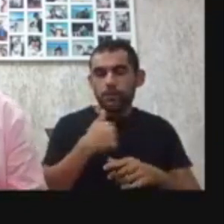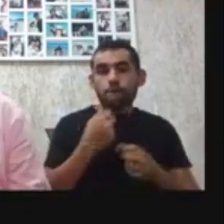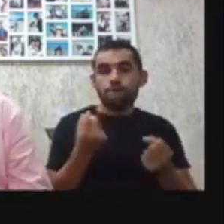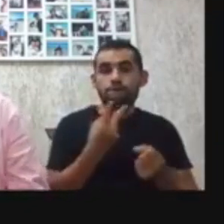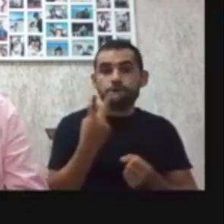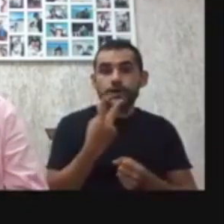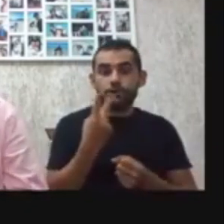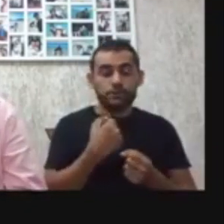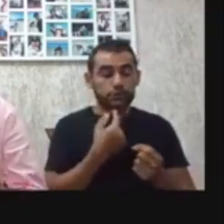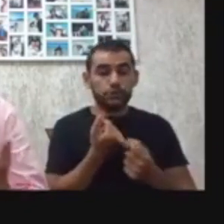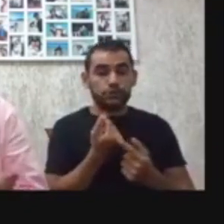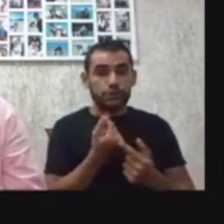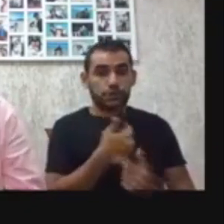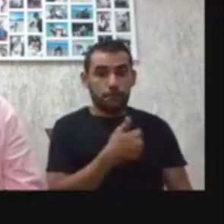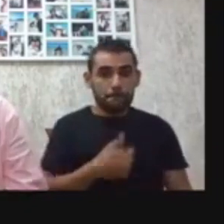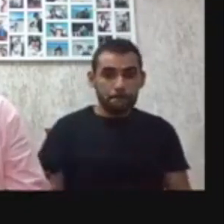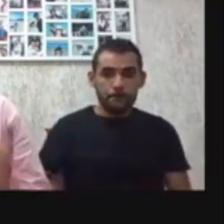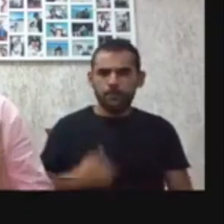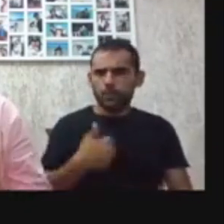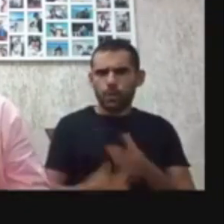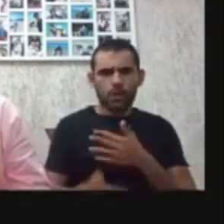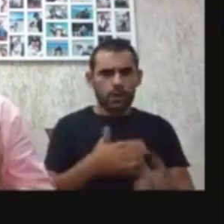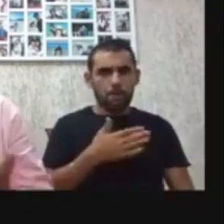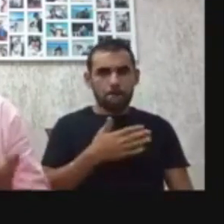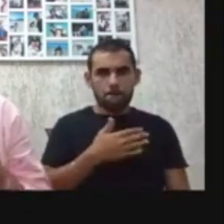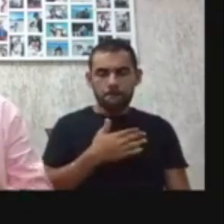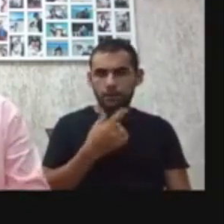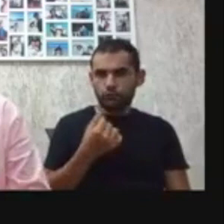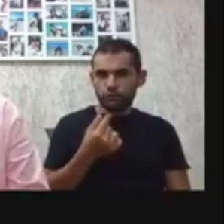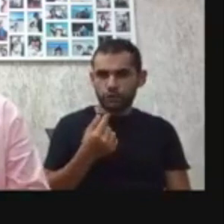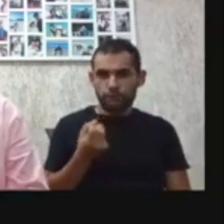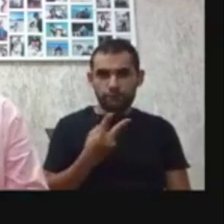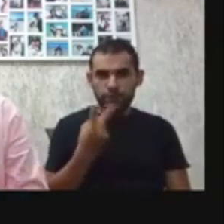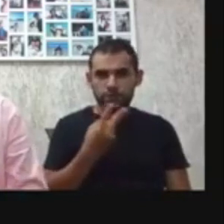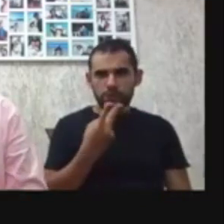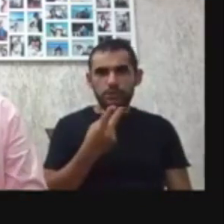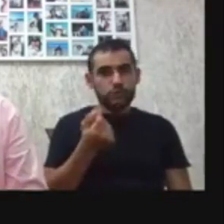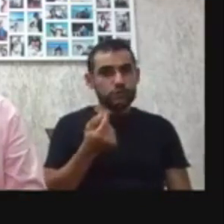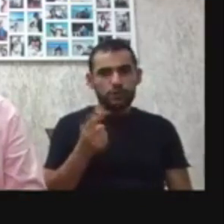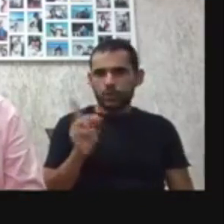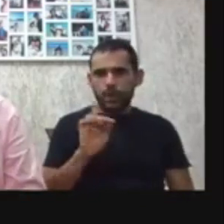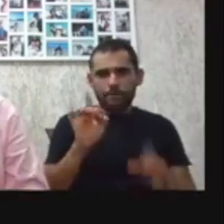recurso, né? Recurso público, seja ele de forma que for o meu recurso. Dinheiro não foi feito para